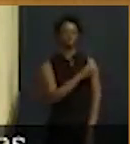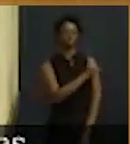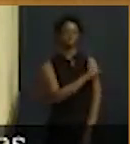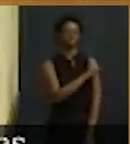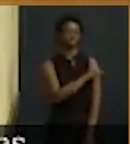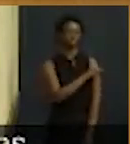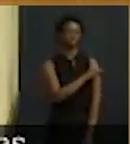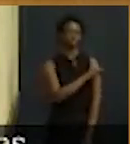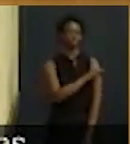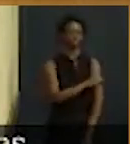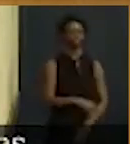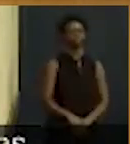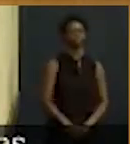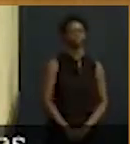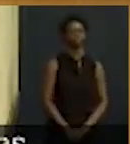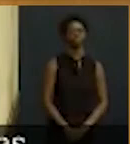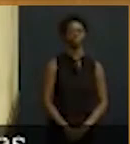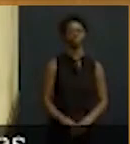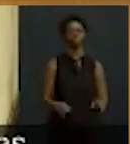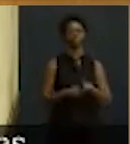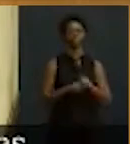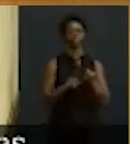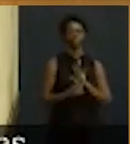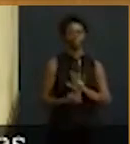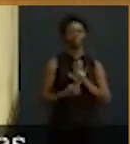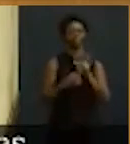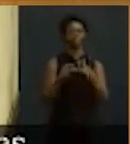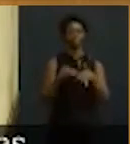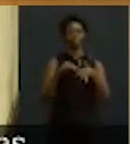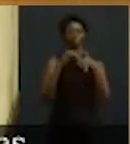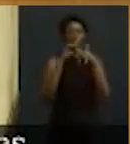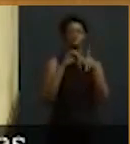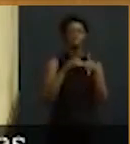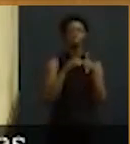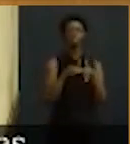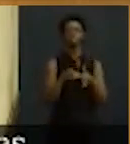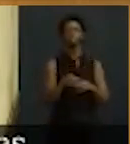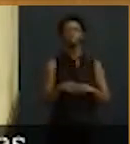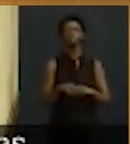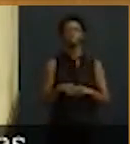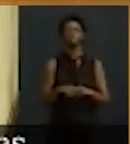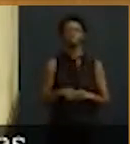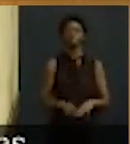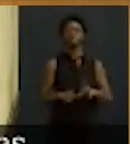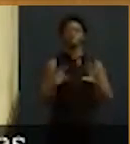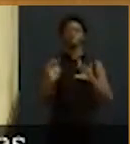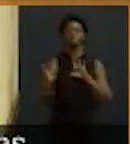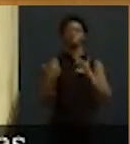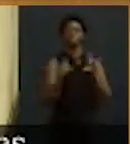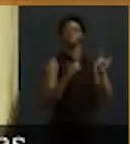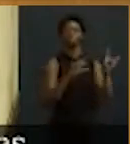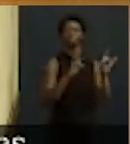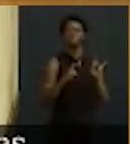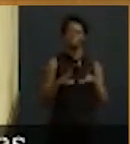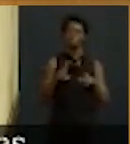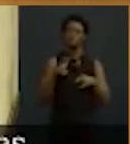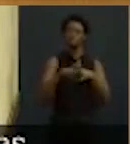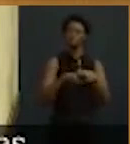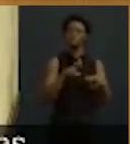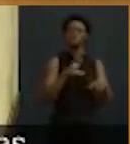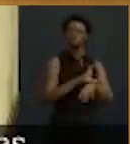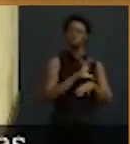Janeiro. Destaco a singularidade do Ministério Público Brasileiro em razão do seu assento constitucional e do